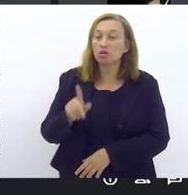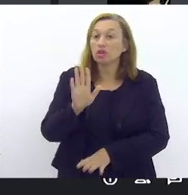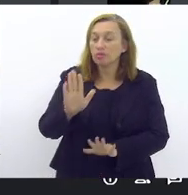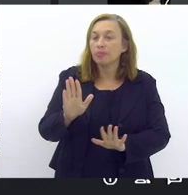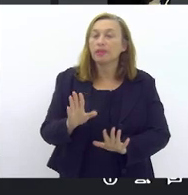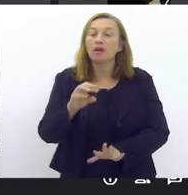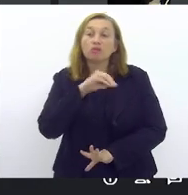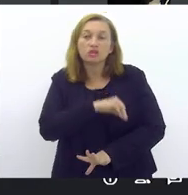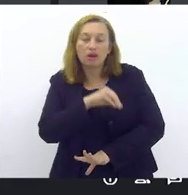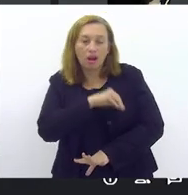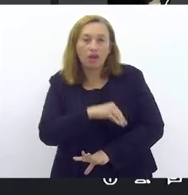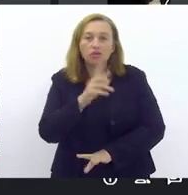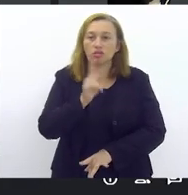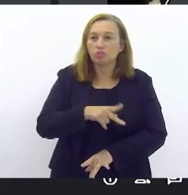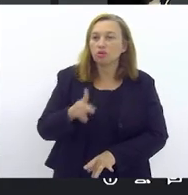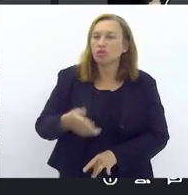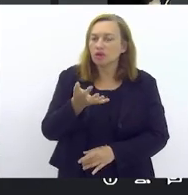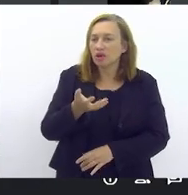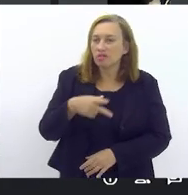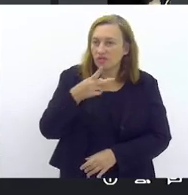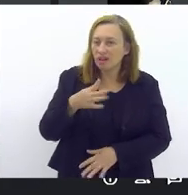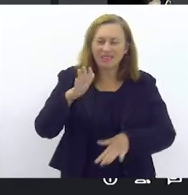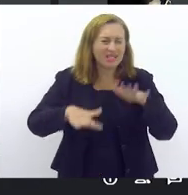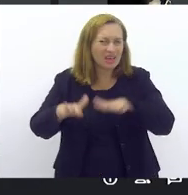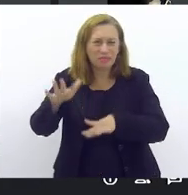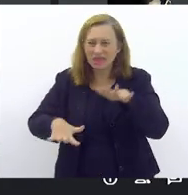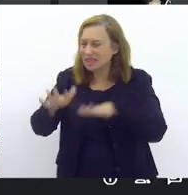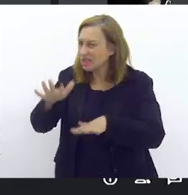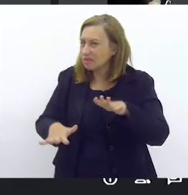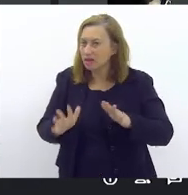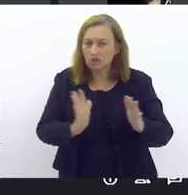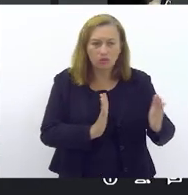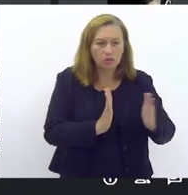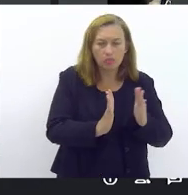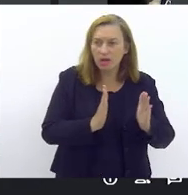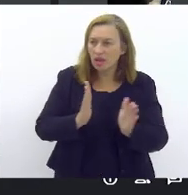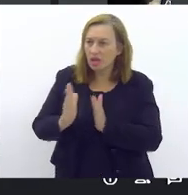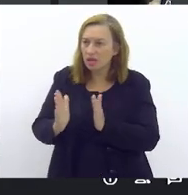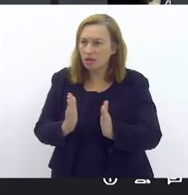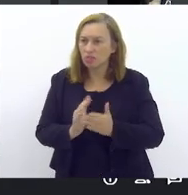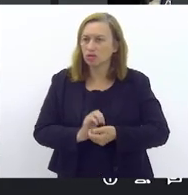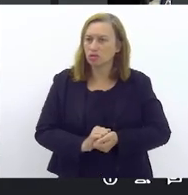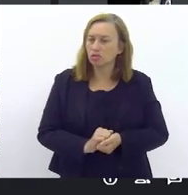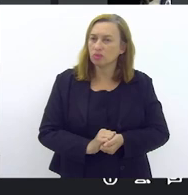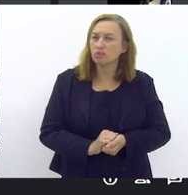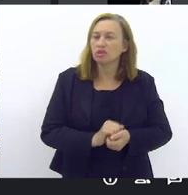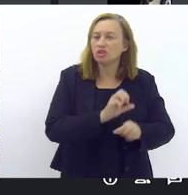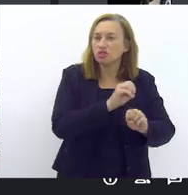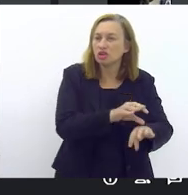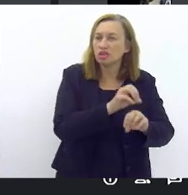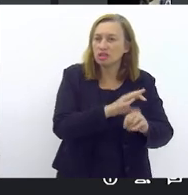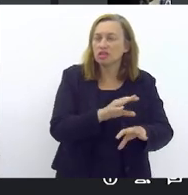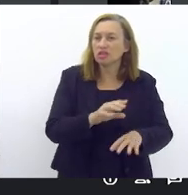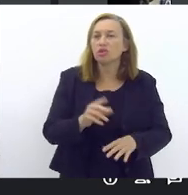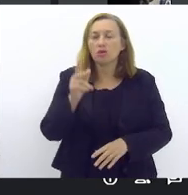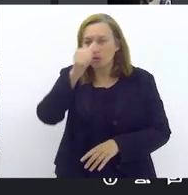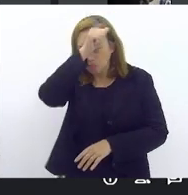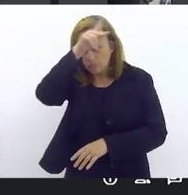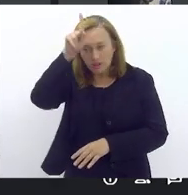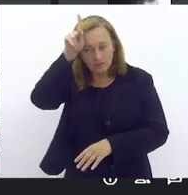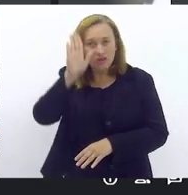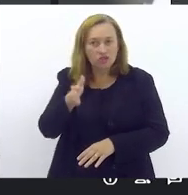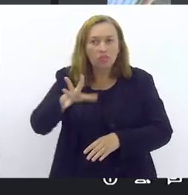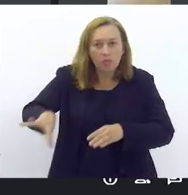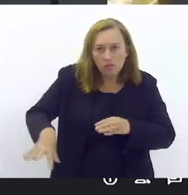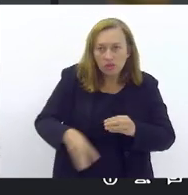rapidamente aqui dizer que, independentemente do enquadramento, prefeitos já podem pagar as educadoras de educação